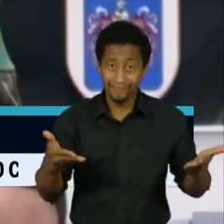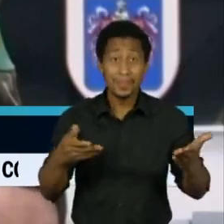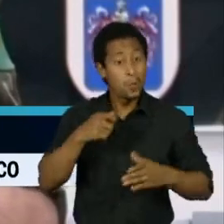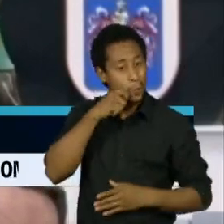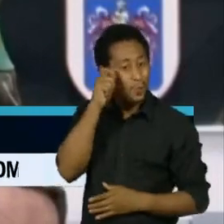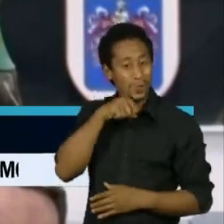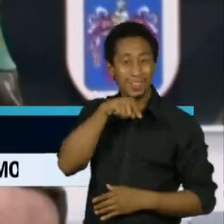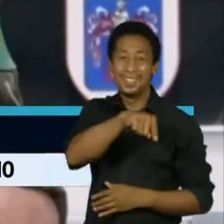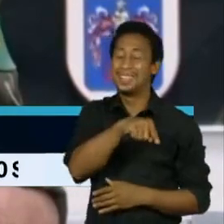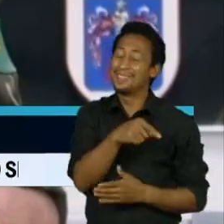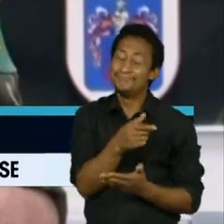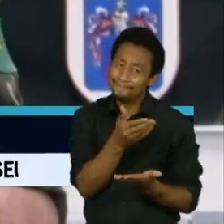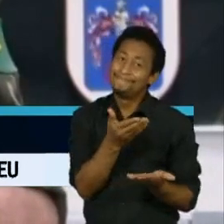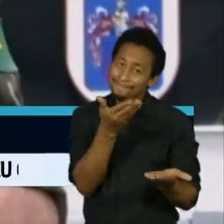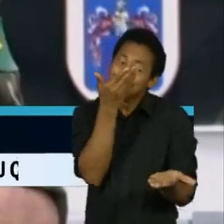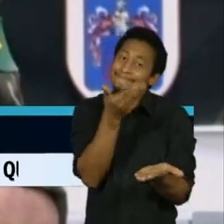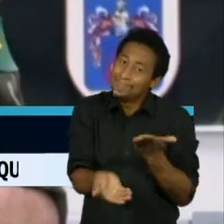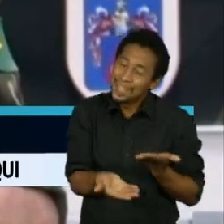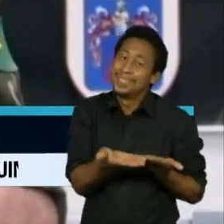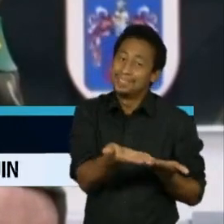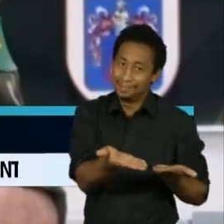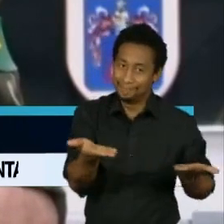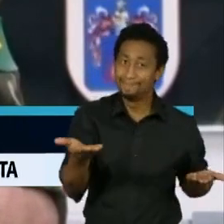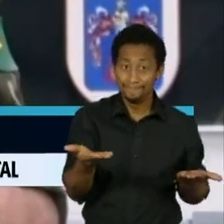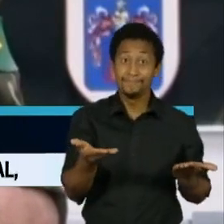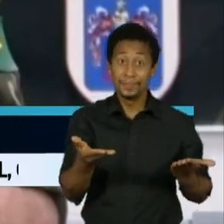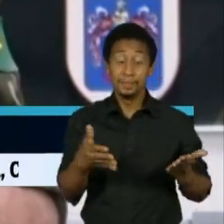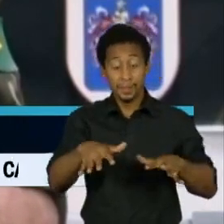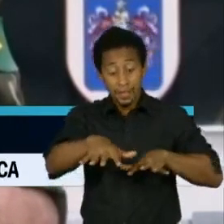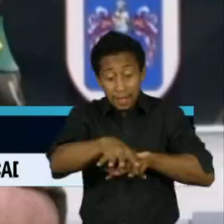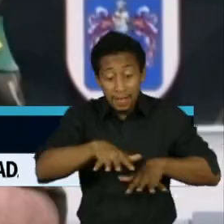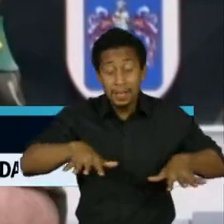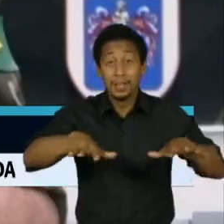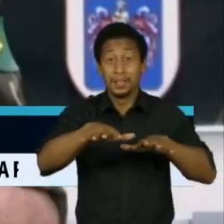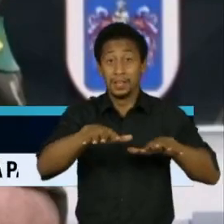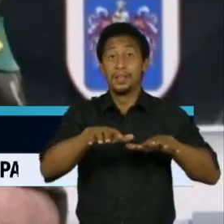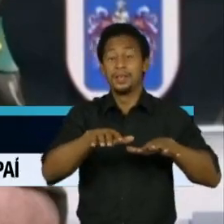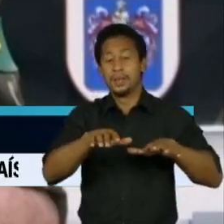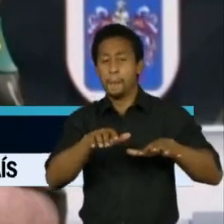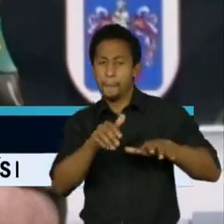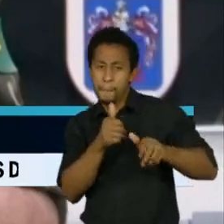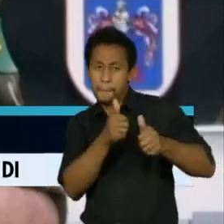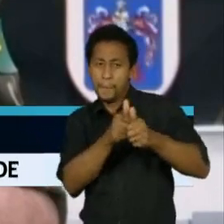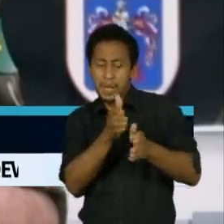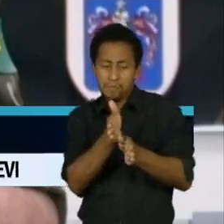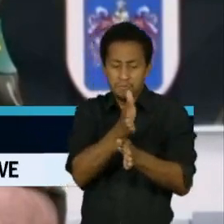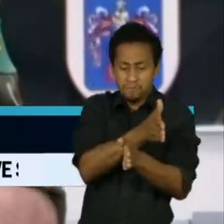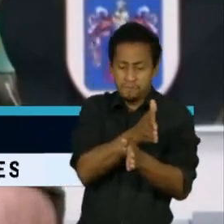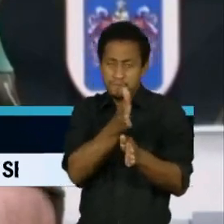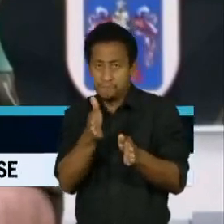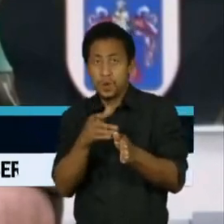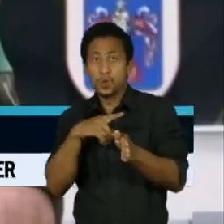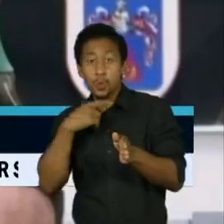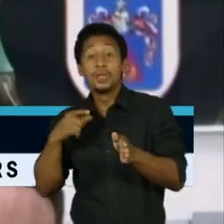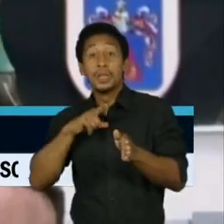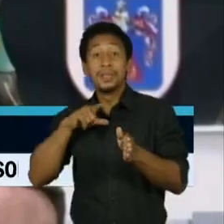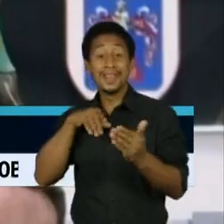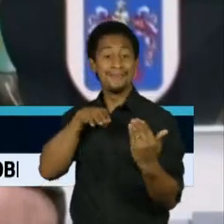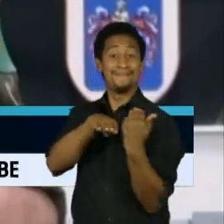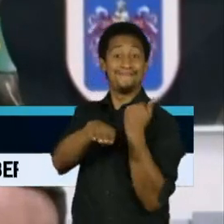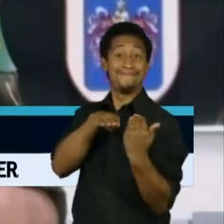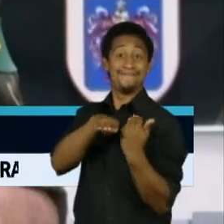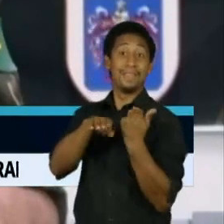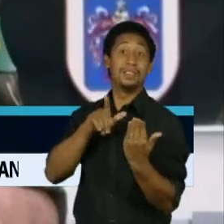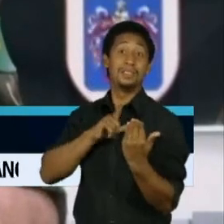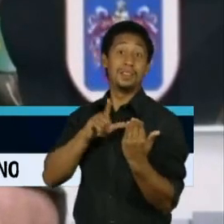digamos assim, para o defensor. Como o país também é bem servido nessa região leste de rodovias e numa situação mais